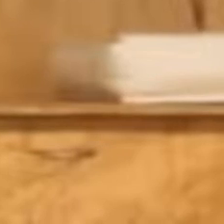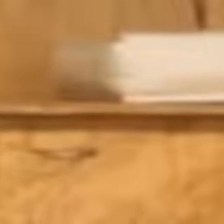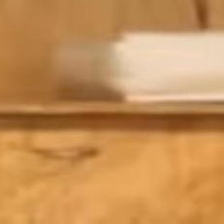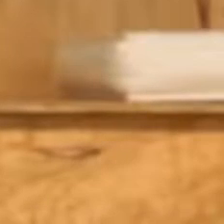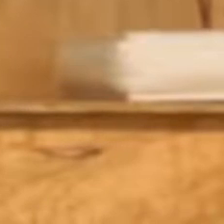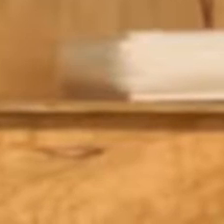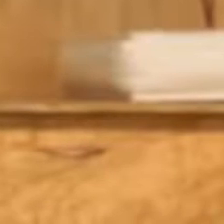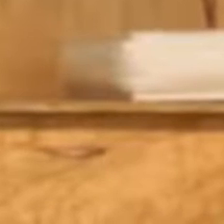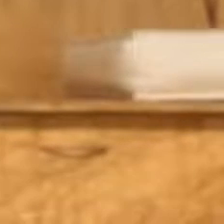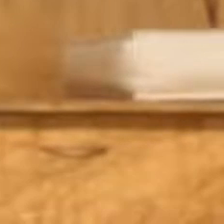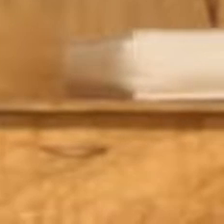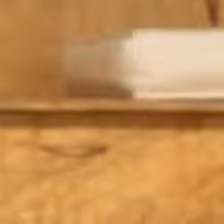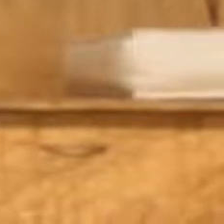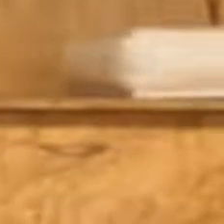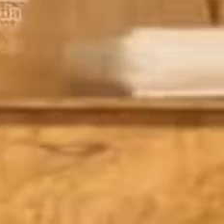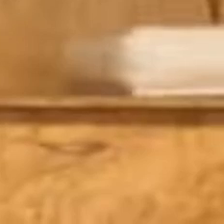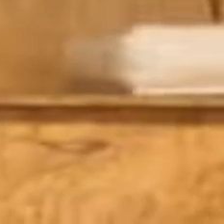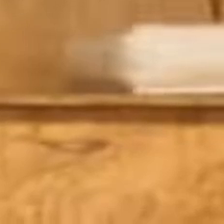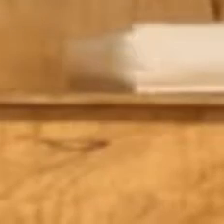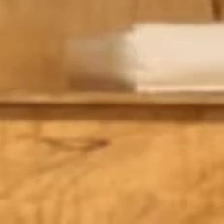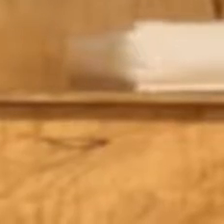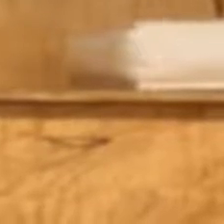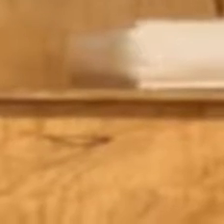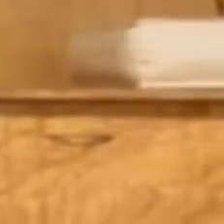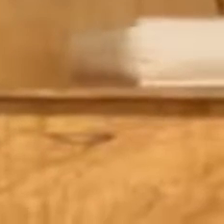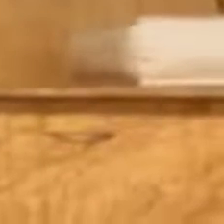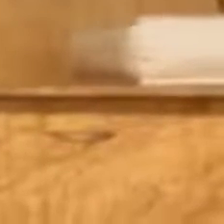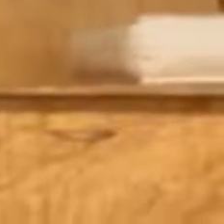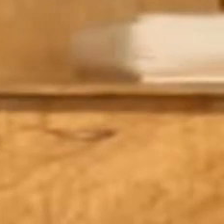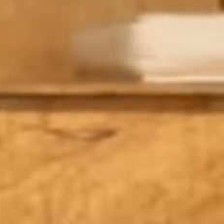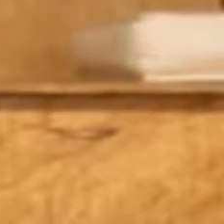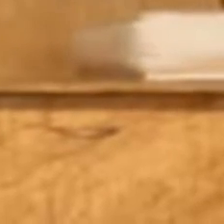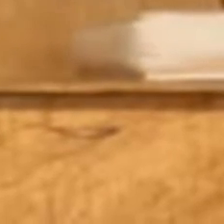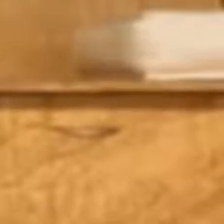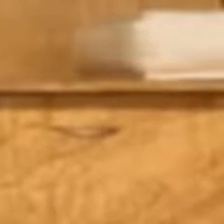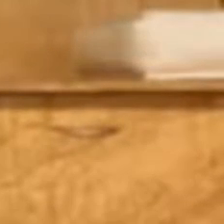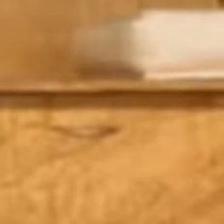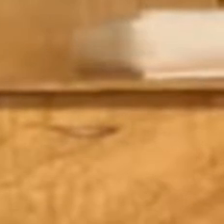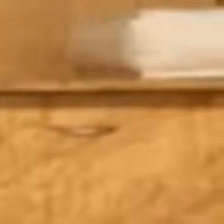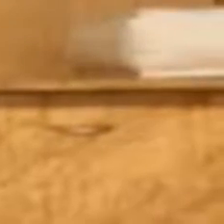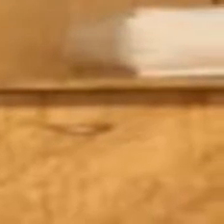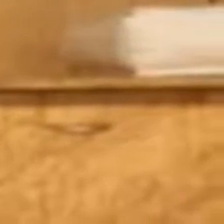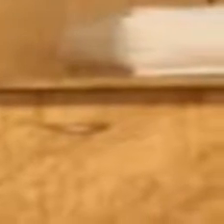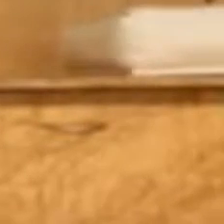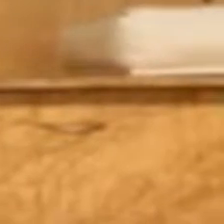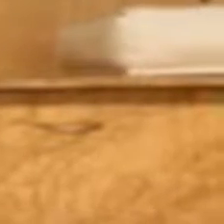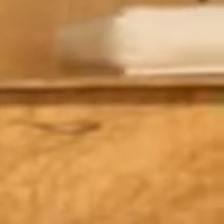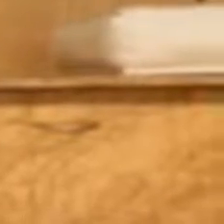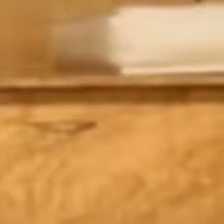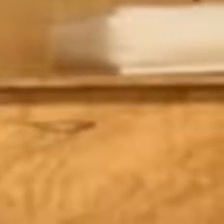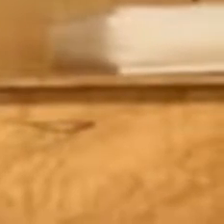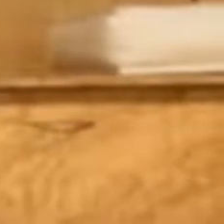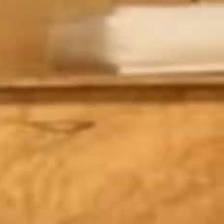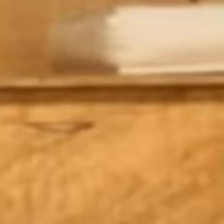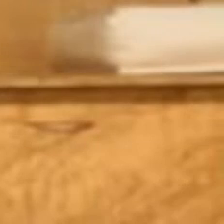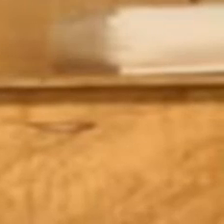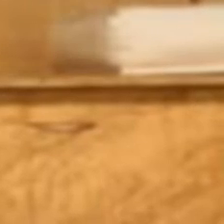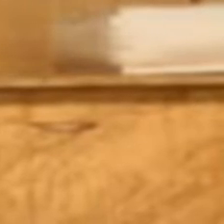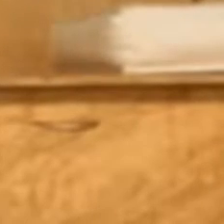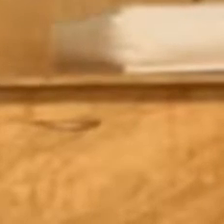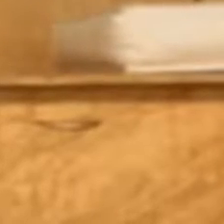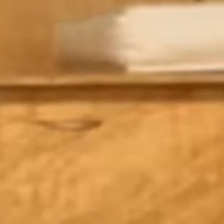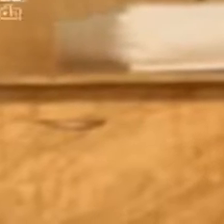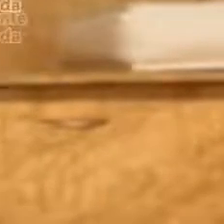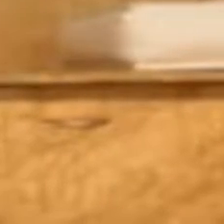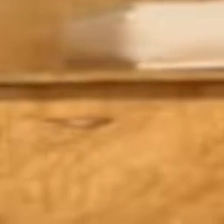Olá, meus amigos e minhas amigas, profissionais de todo o estado de São Paulo e de todo o país, futuros profissionais. Eu sou o Mamed, presidente em exercício